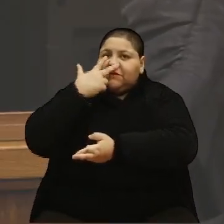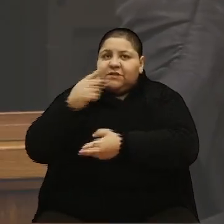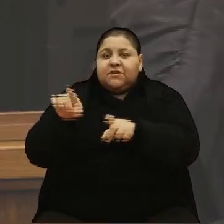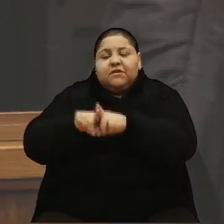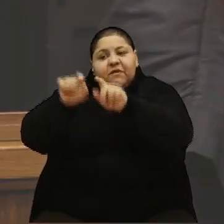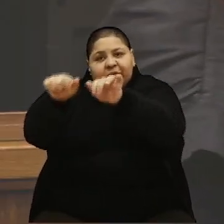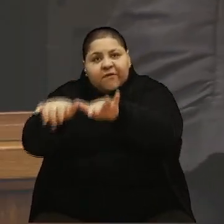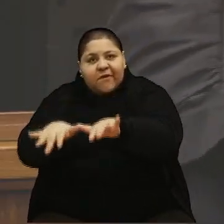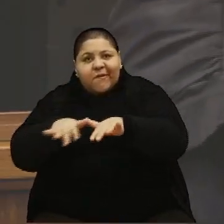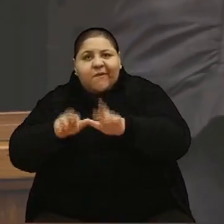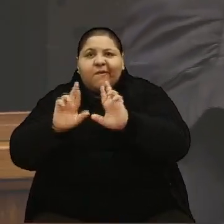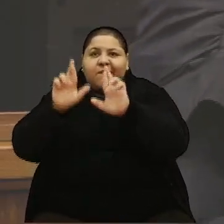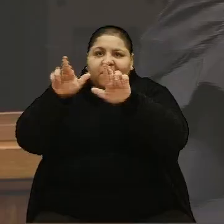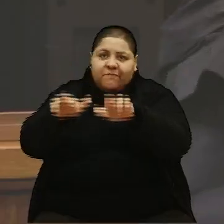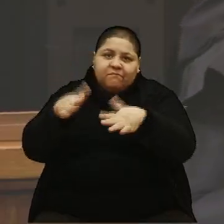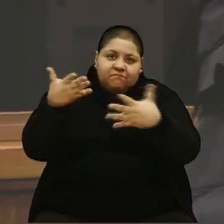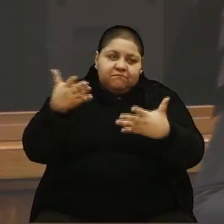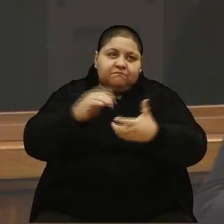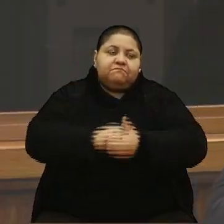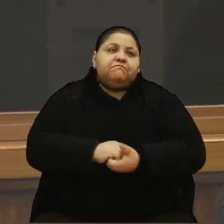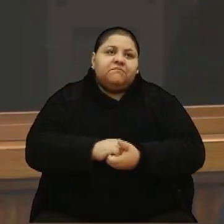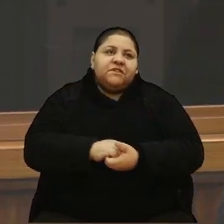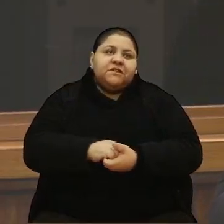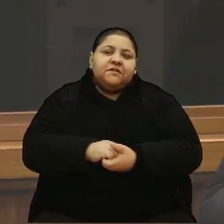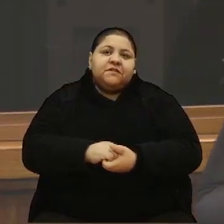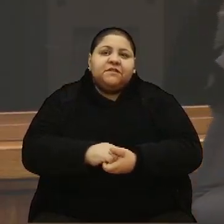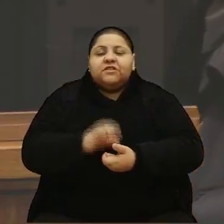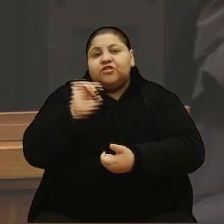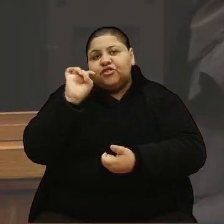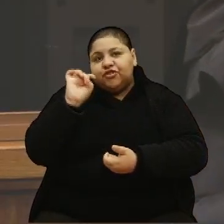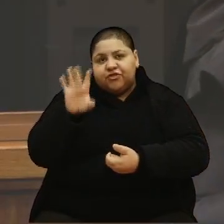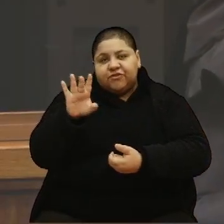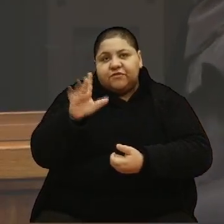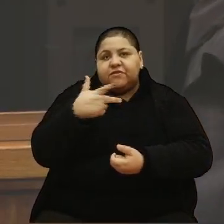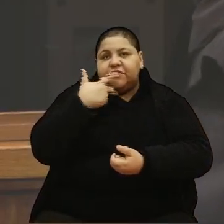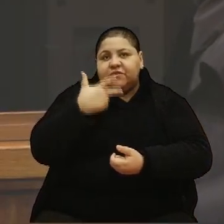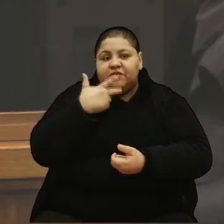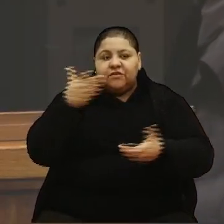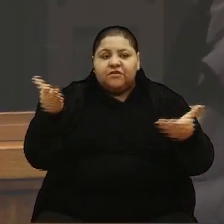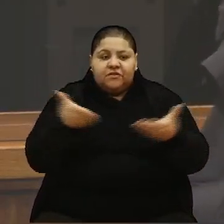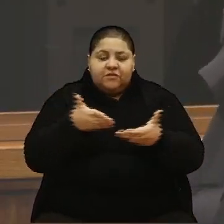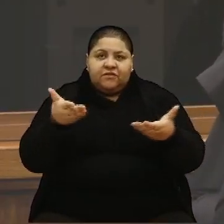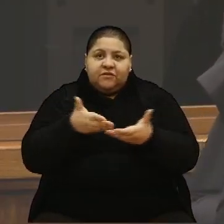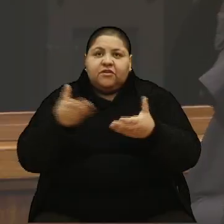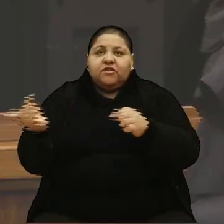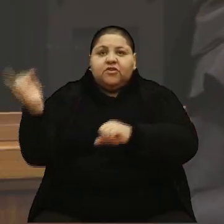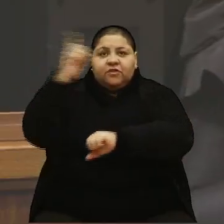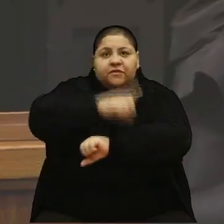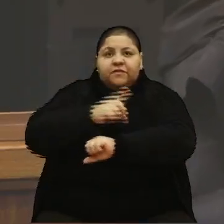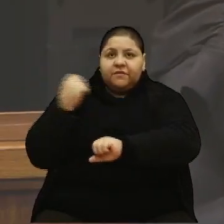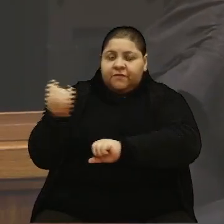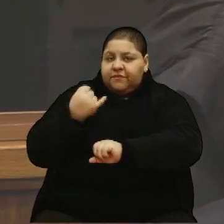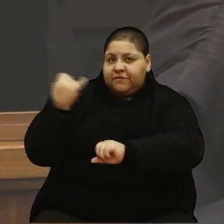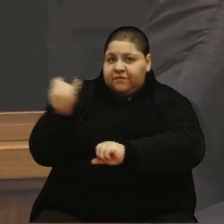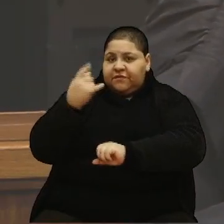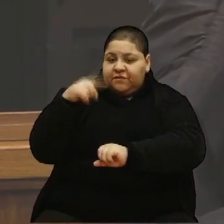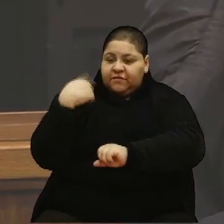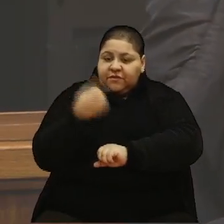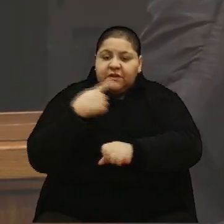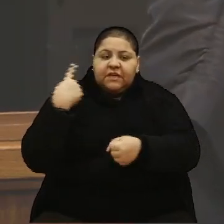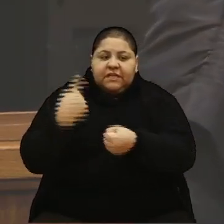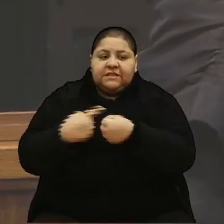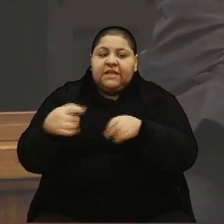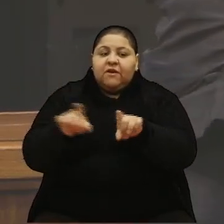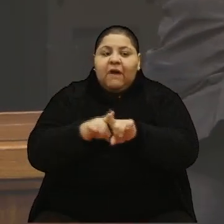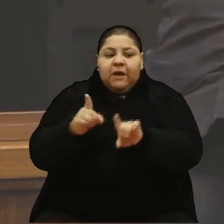Parlamento Regional. Então, era isso que eu queria passar. Hoje são datas muito importantes para a nossa cidade e